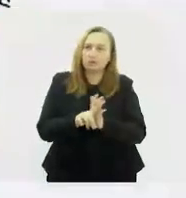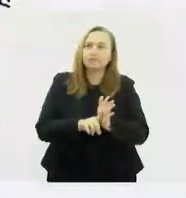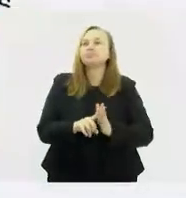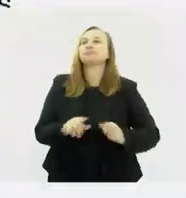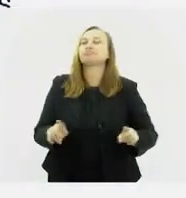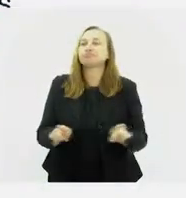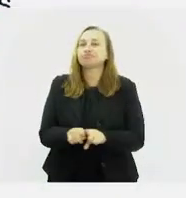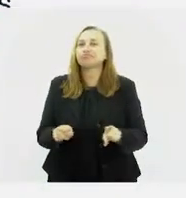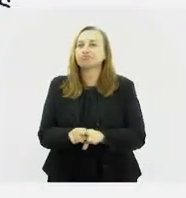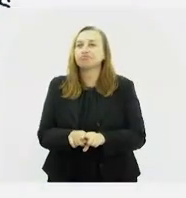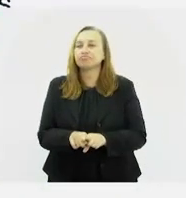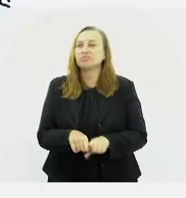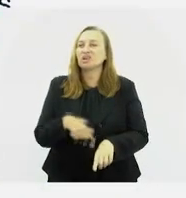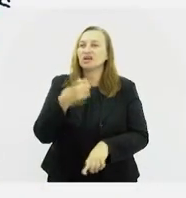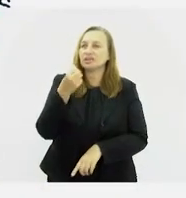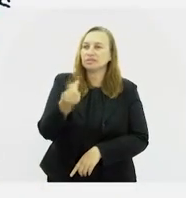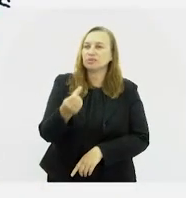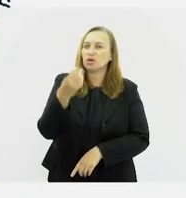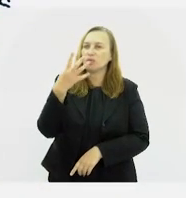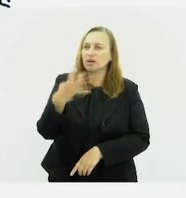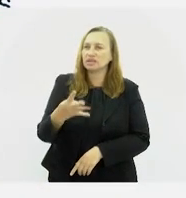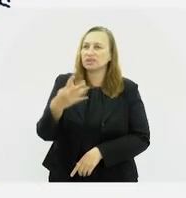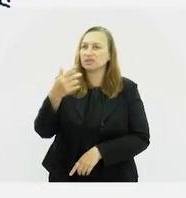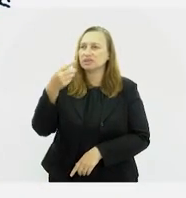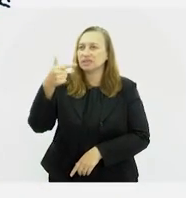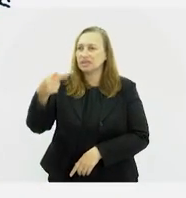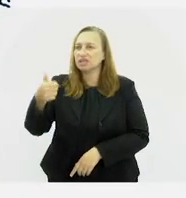passado, 16.471 exames